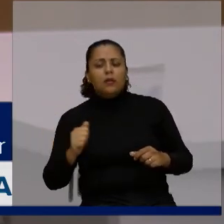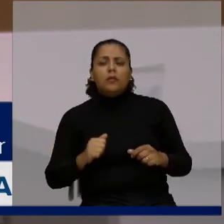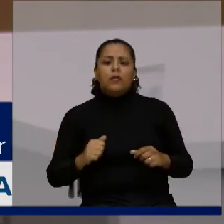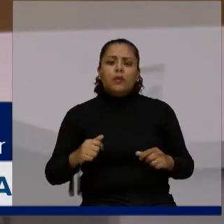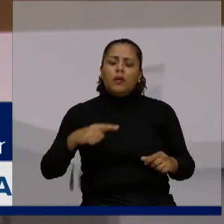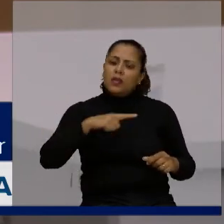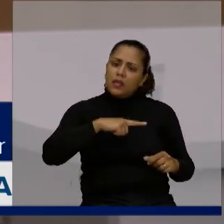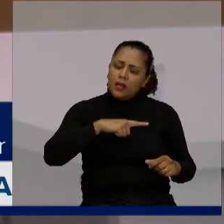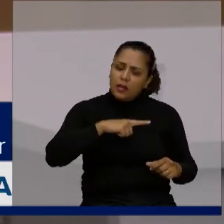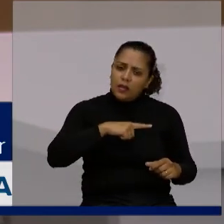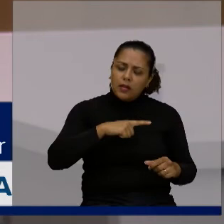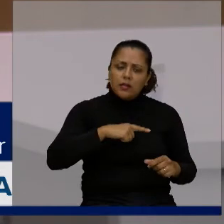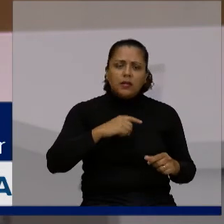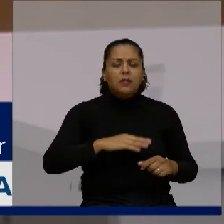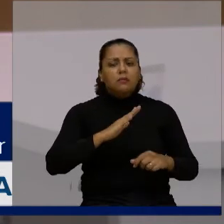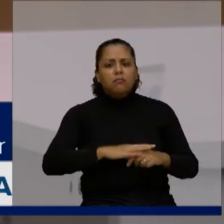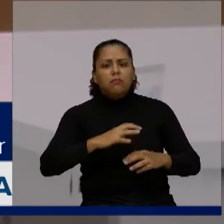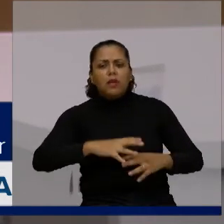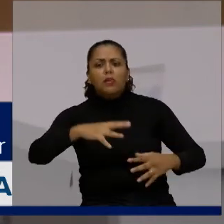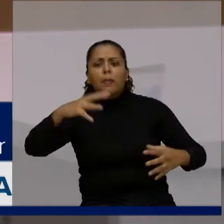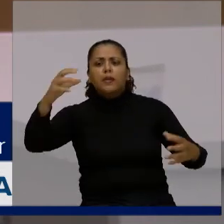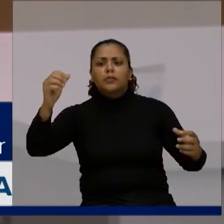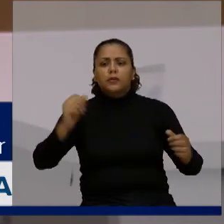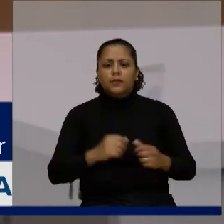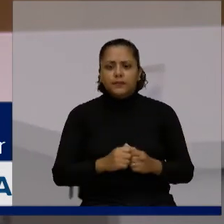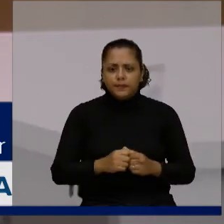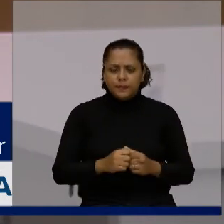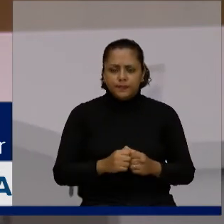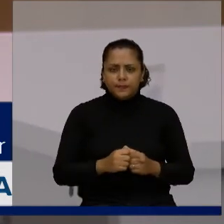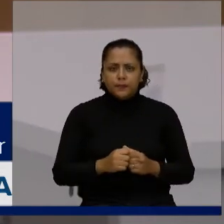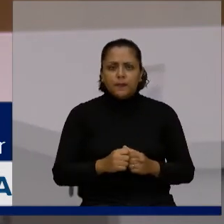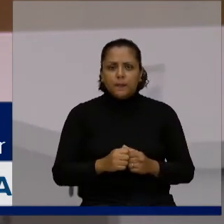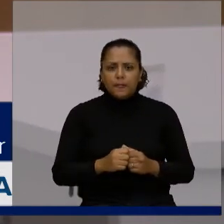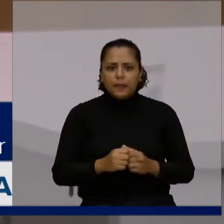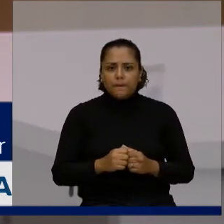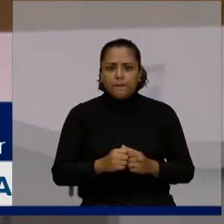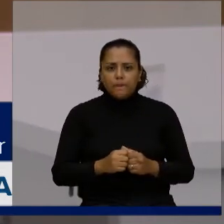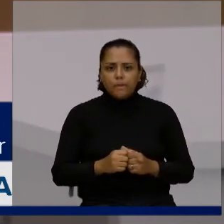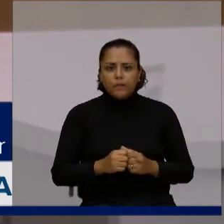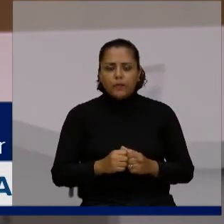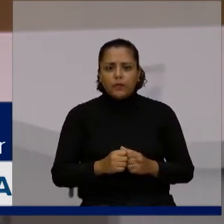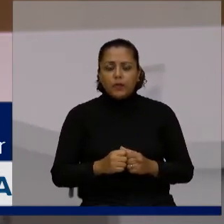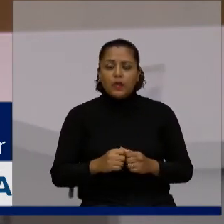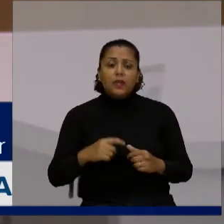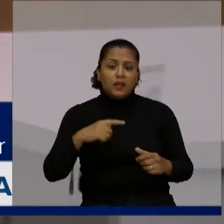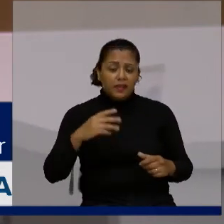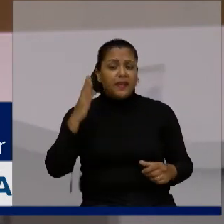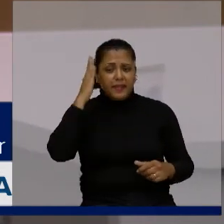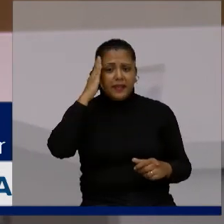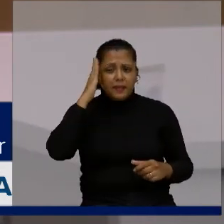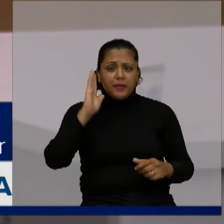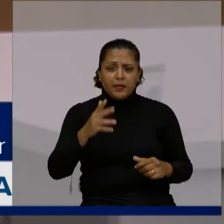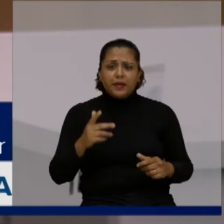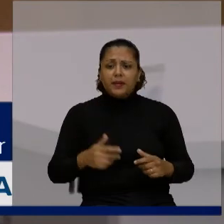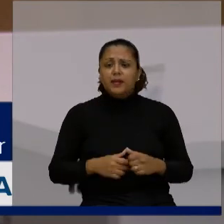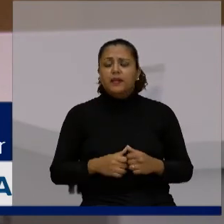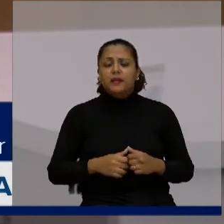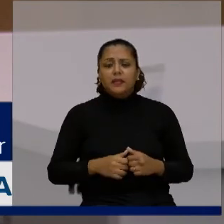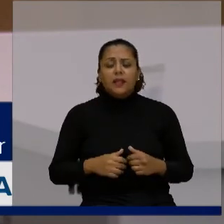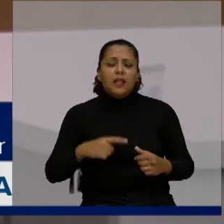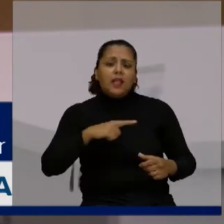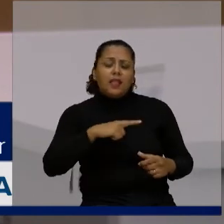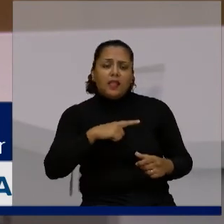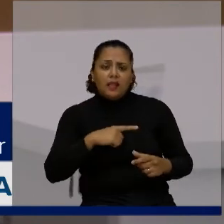sabe que há muitas críticas, como em todo projeto, como em todo processo que acontece, mas a gente acredita que é